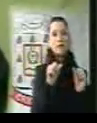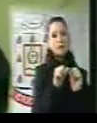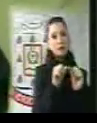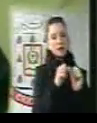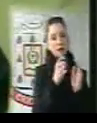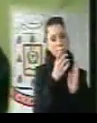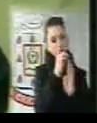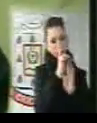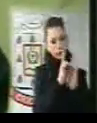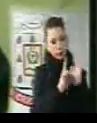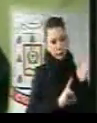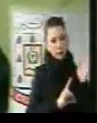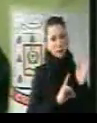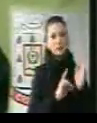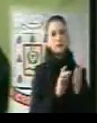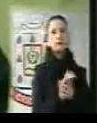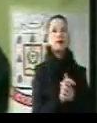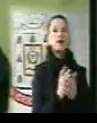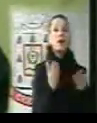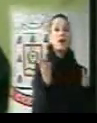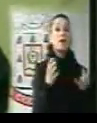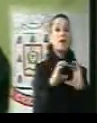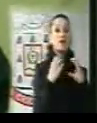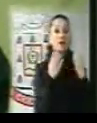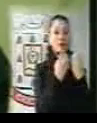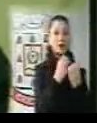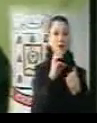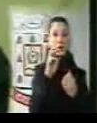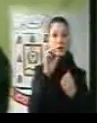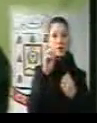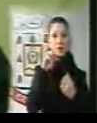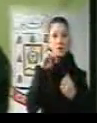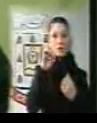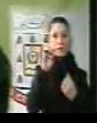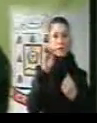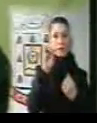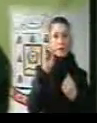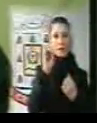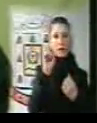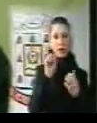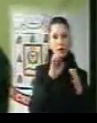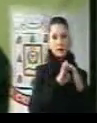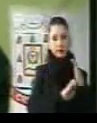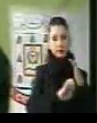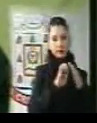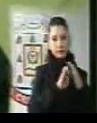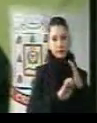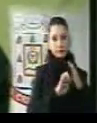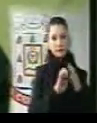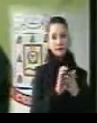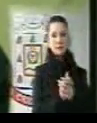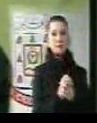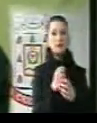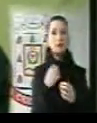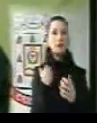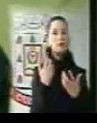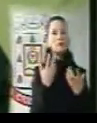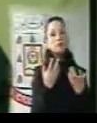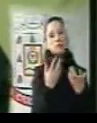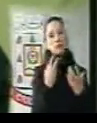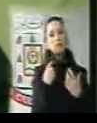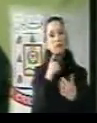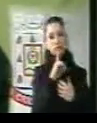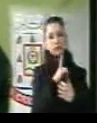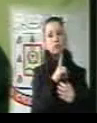decreto. Em relação à comunidade da Colmeia, quero falar com muita franqueza. Eu tive